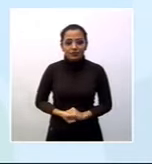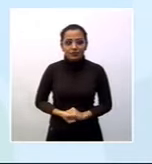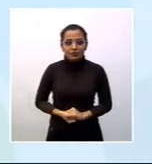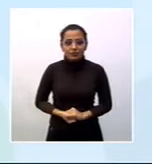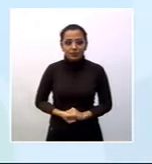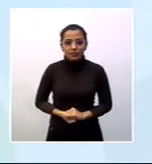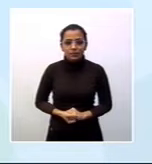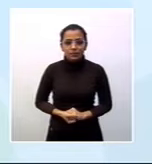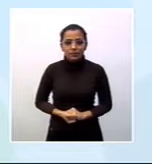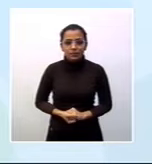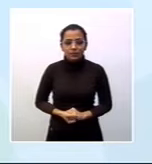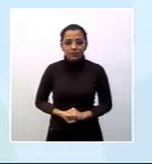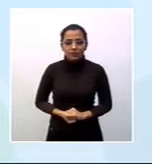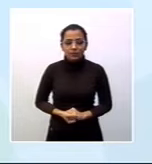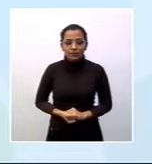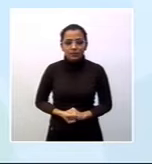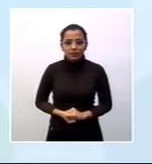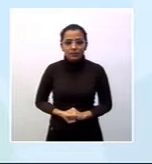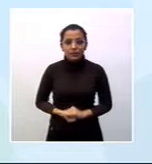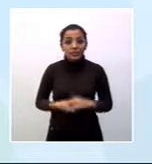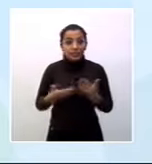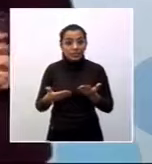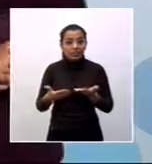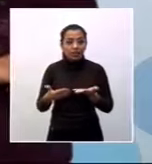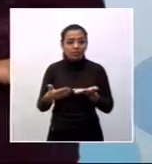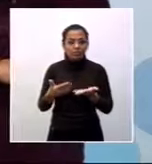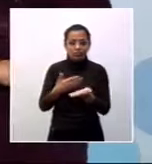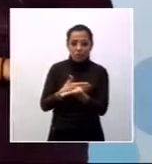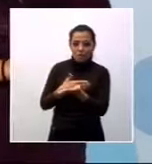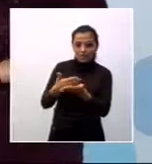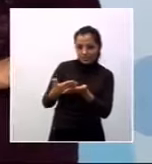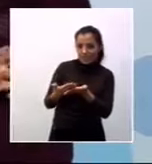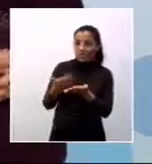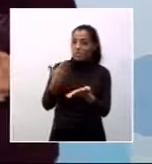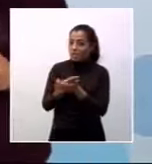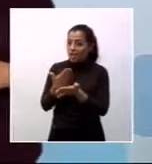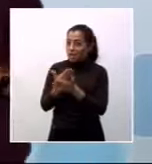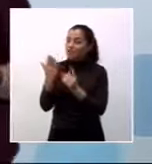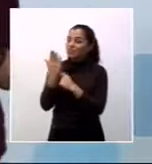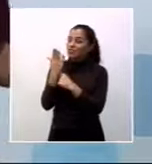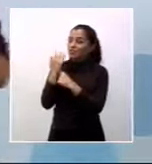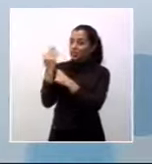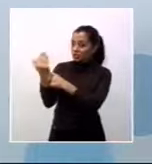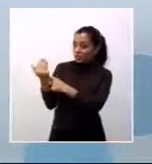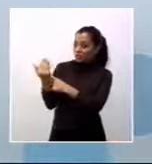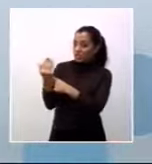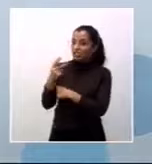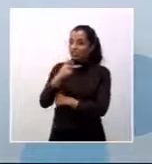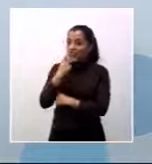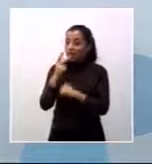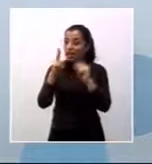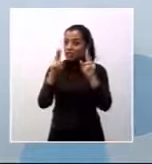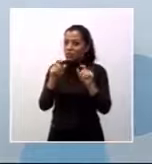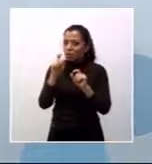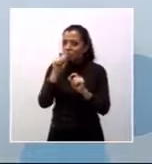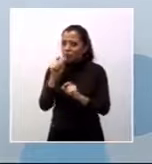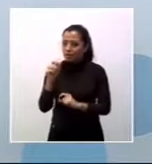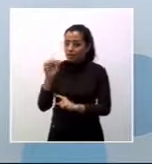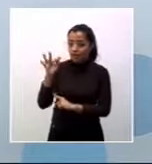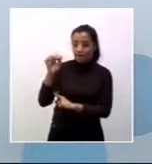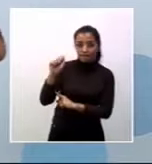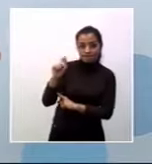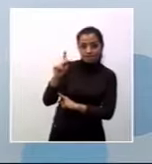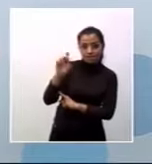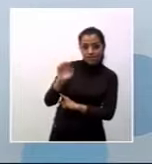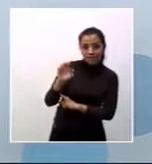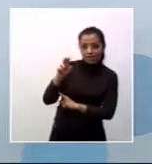oi pode falar então dar início a nossa aula de tecnologia hoje a gente vai falar sobre fake news eu acho que esse é